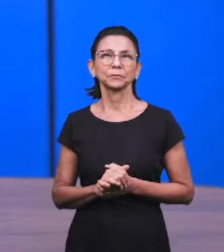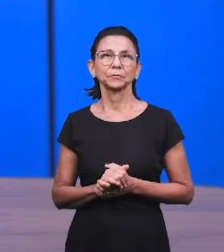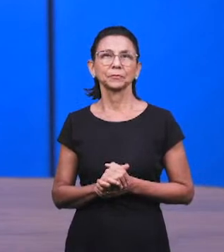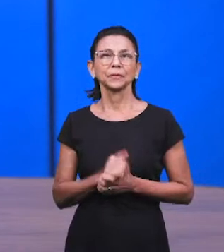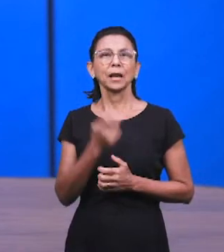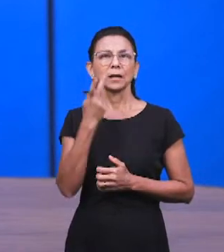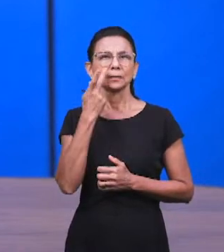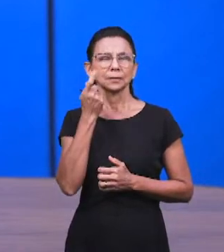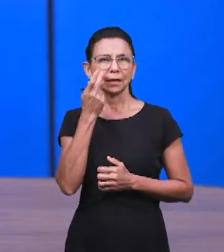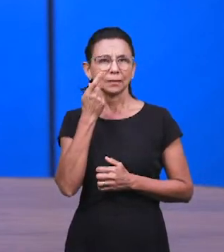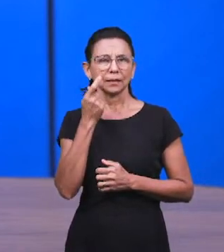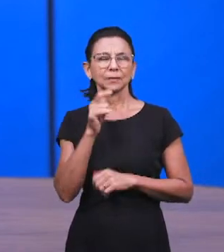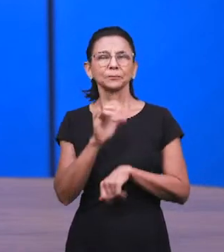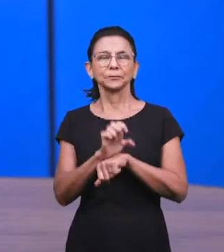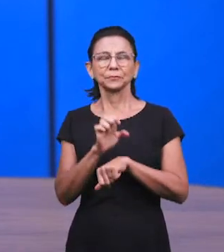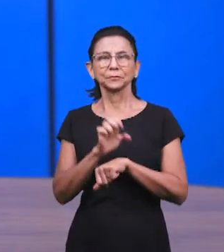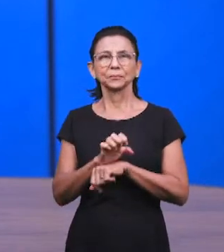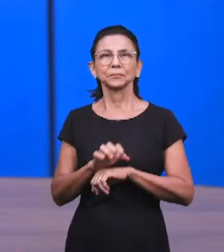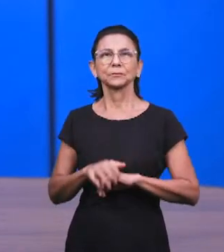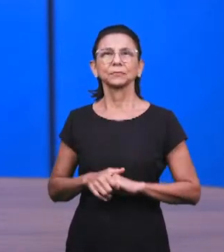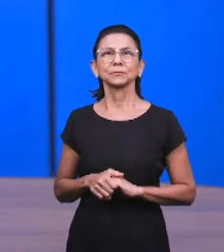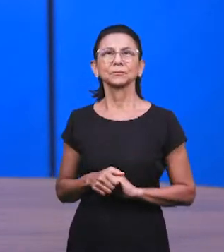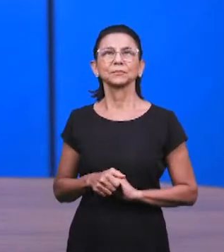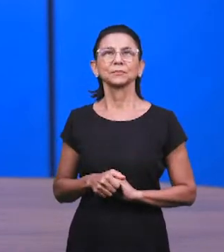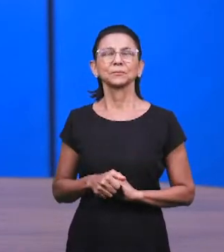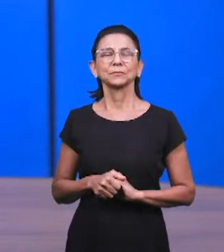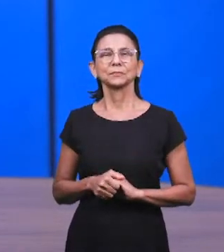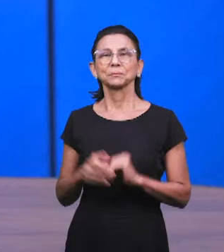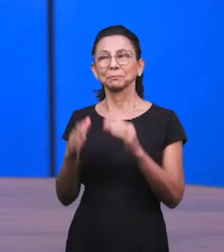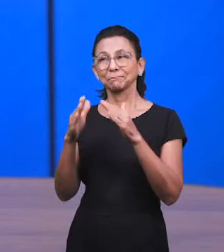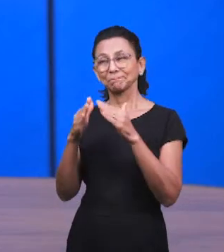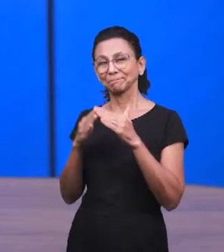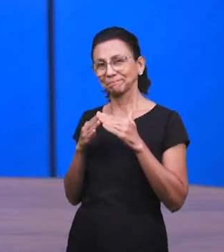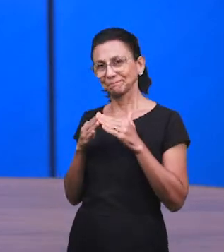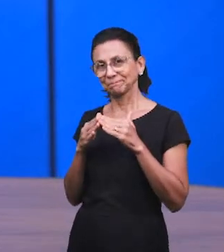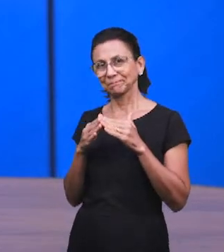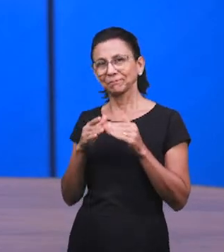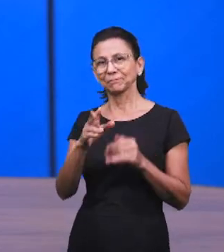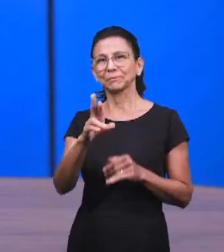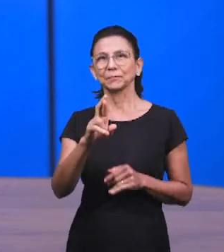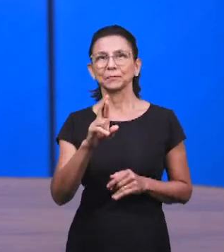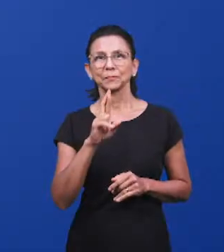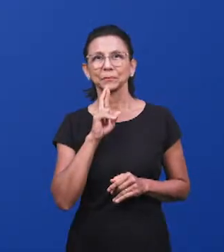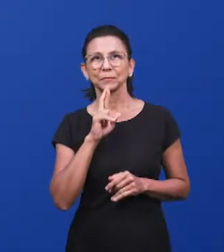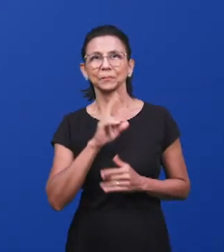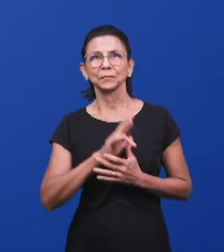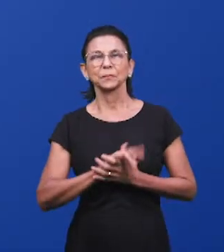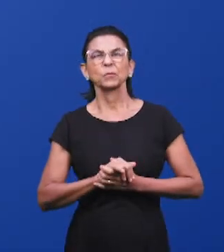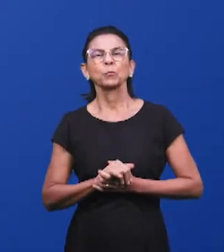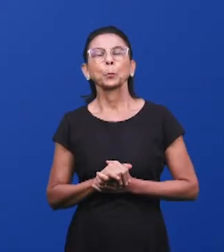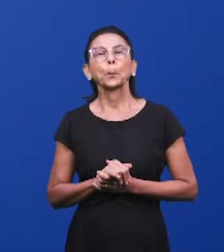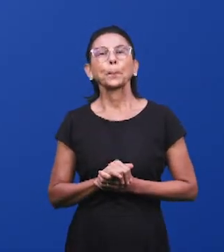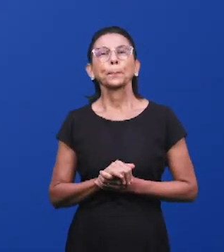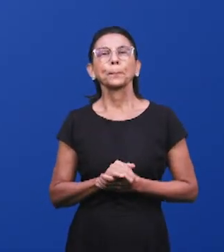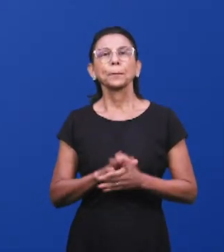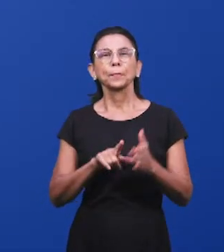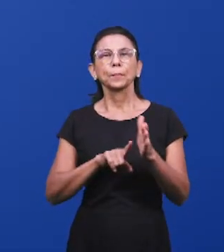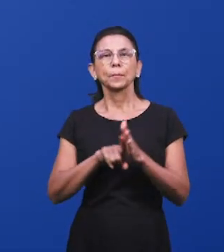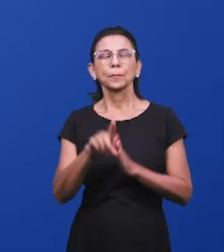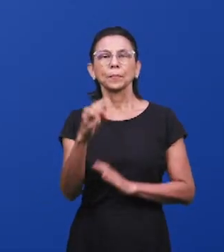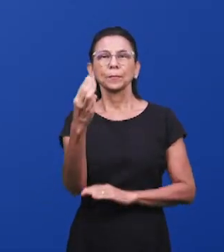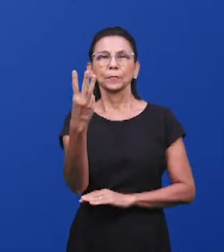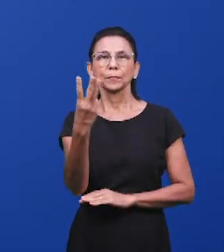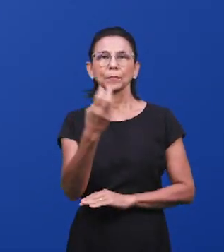estado do Ceará. Irmã, a paz do Senhor, agora, por favor, dê-nos a resposta. Respondendo à pergunta de